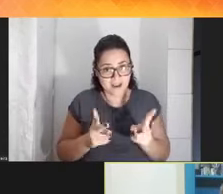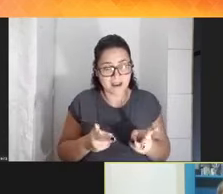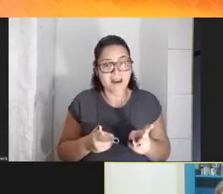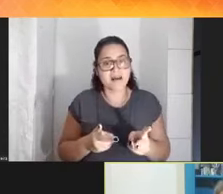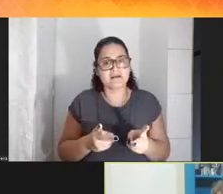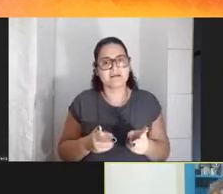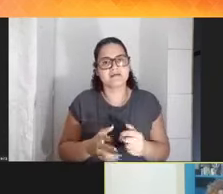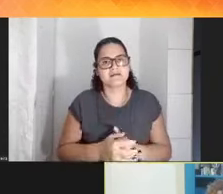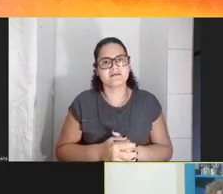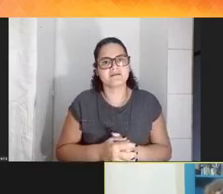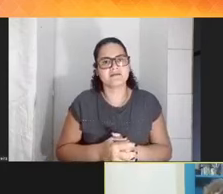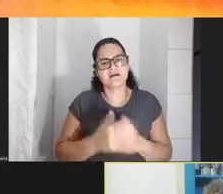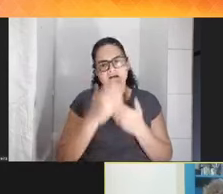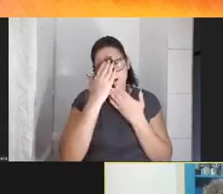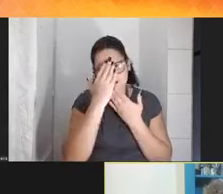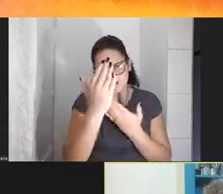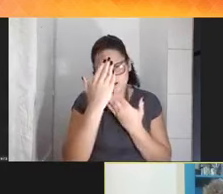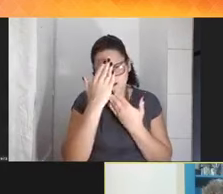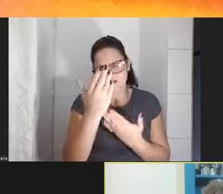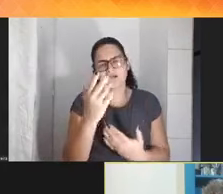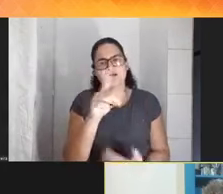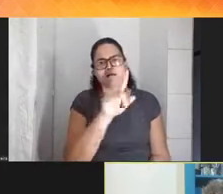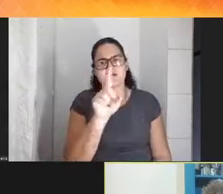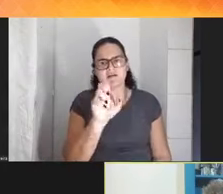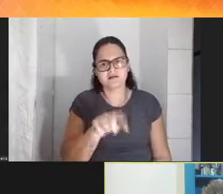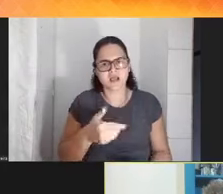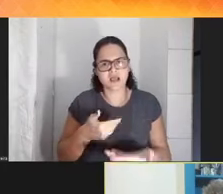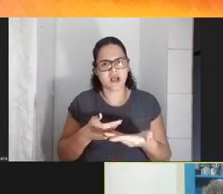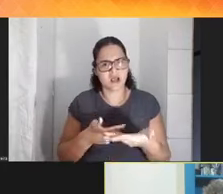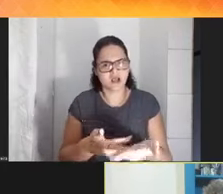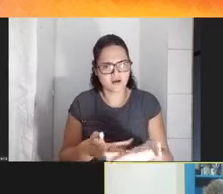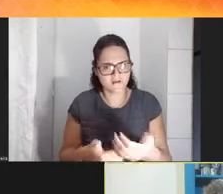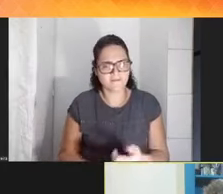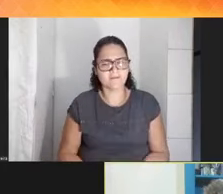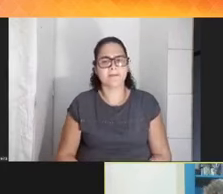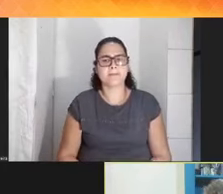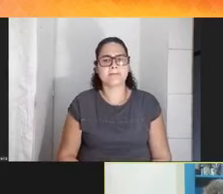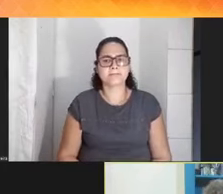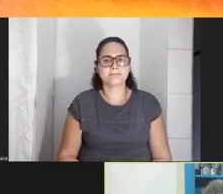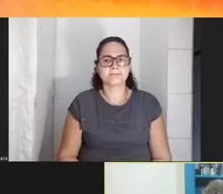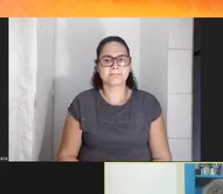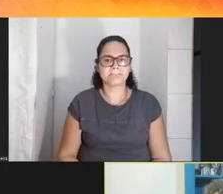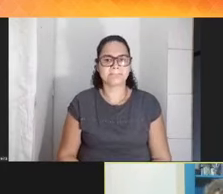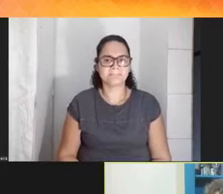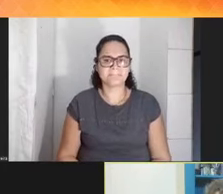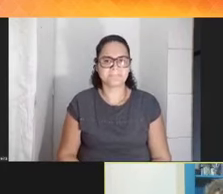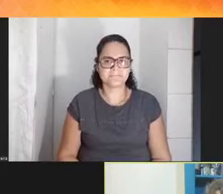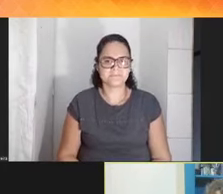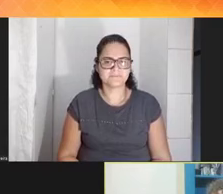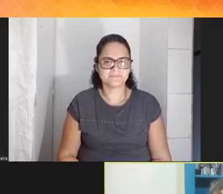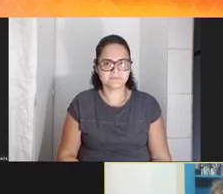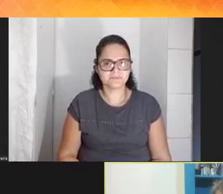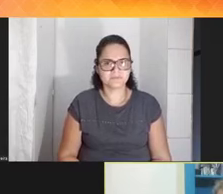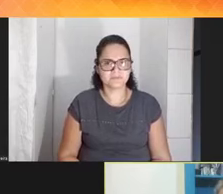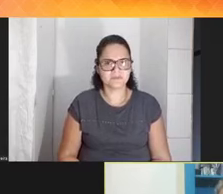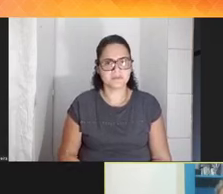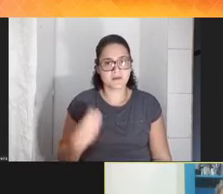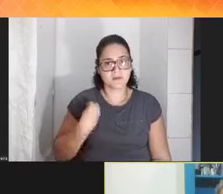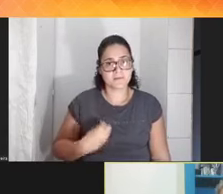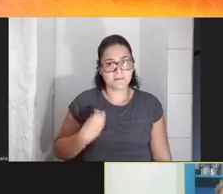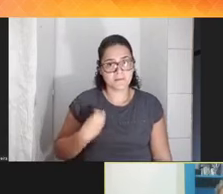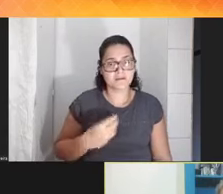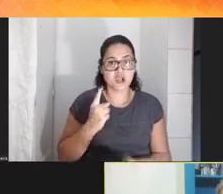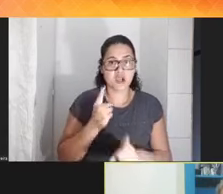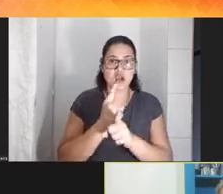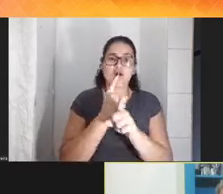Quero agradecer ao Zé pela oportunidade de estar aqui participando, reencontrar a